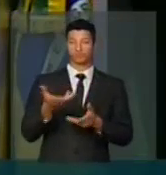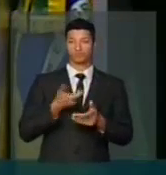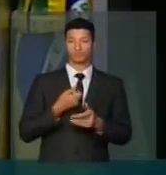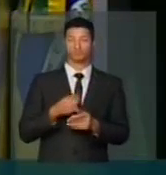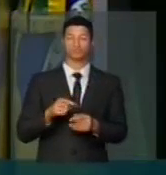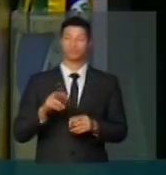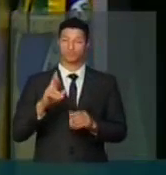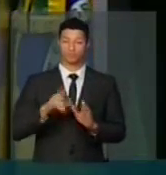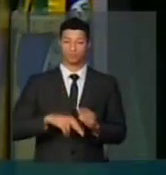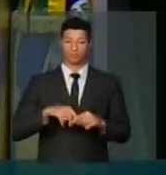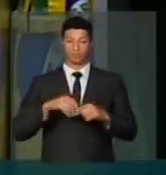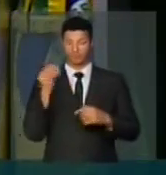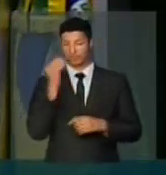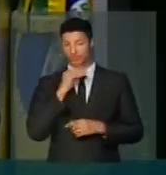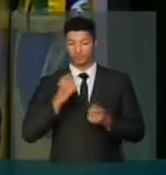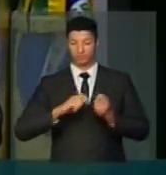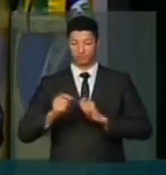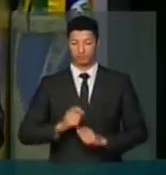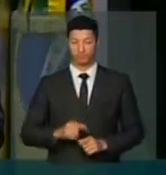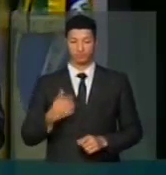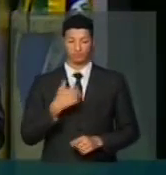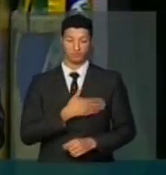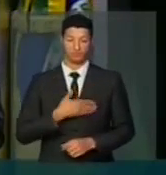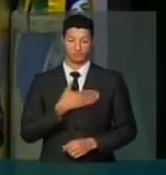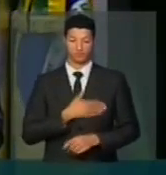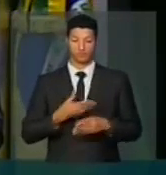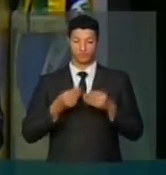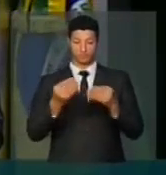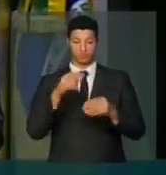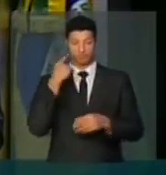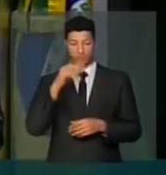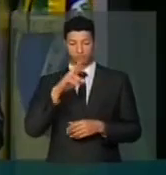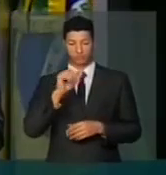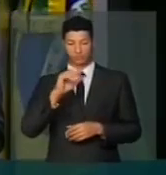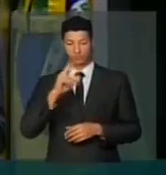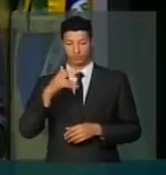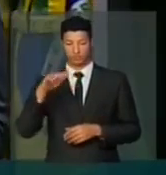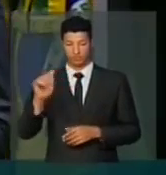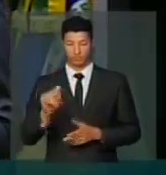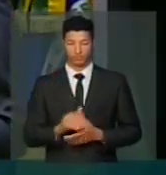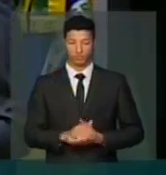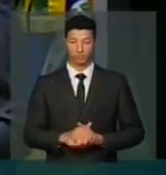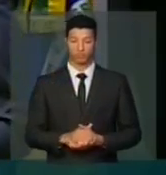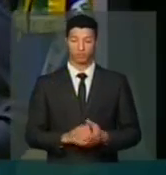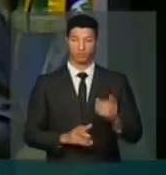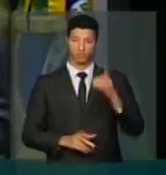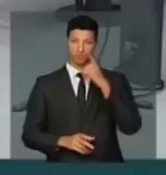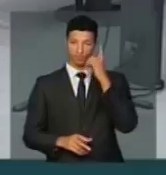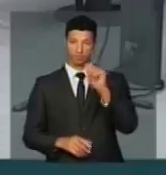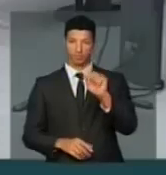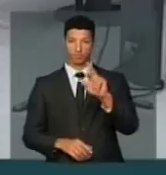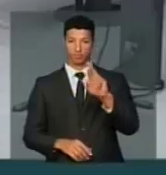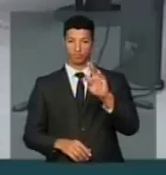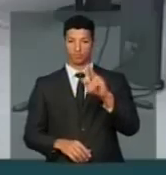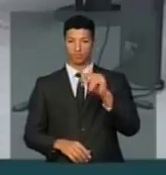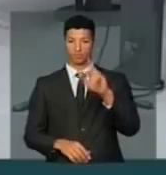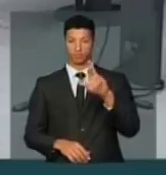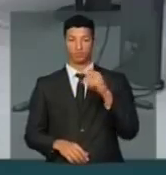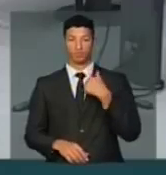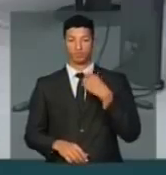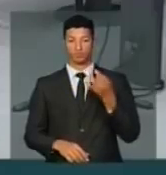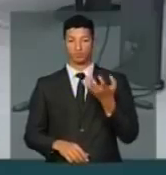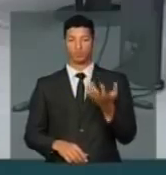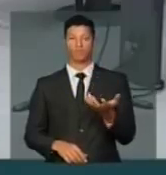arrecadamos. A razão é a fraqueza da economia. E gostaria de conceder a parte ao deputado Rocha com muito prazer. Deputado Arthur Bisneto, eu queria só